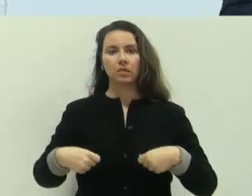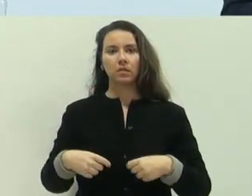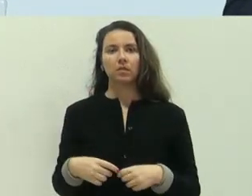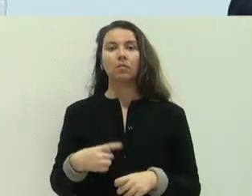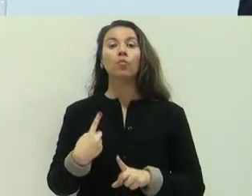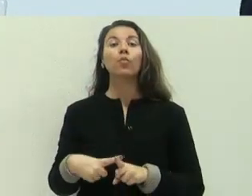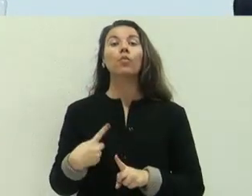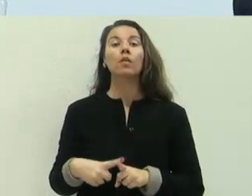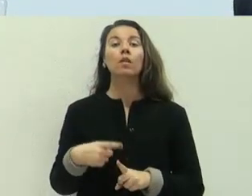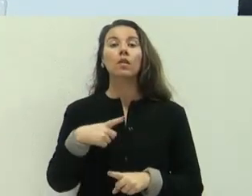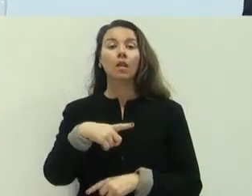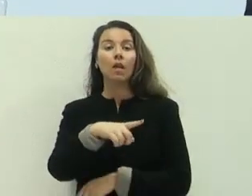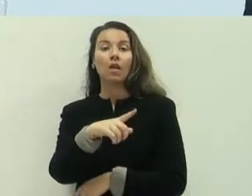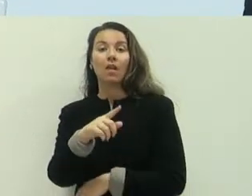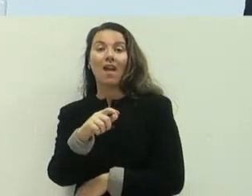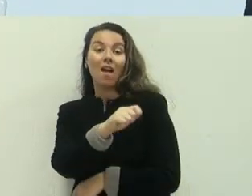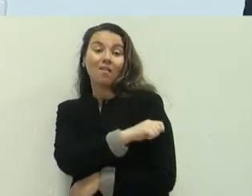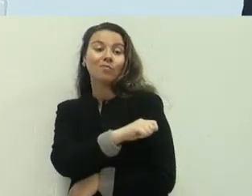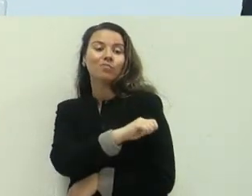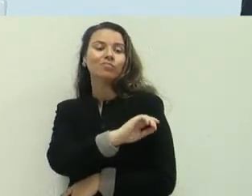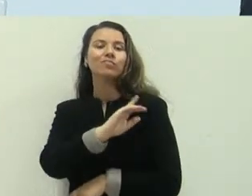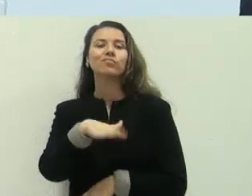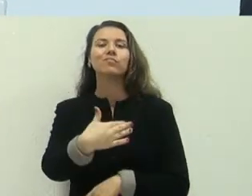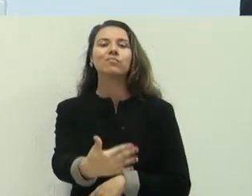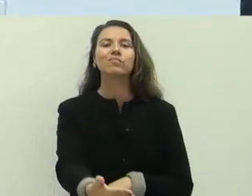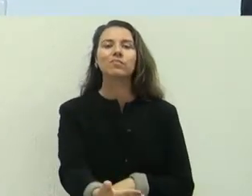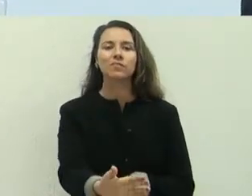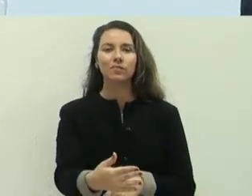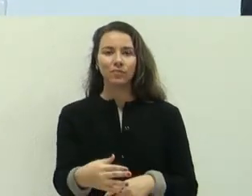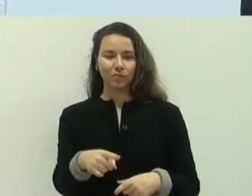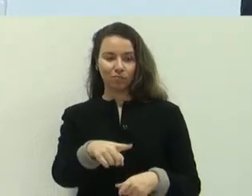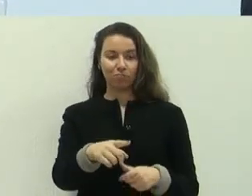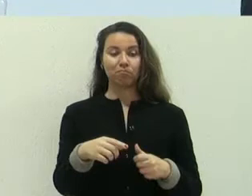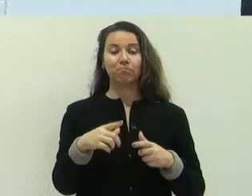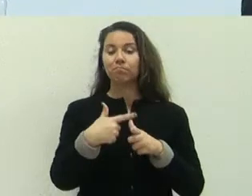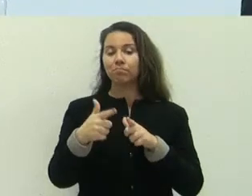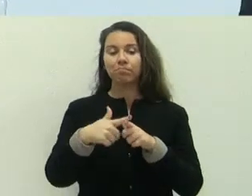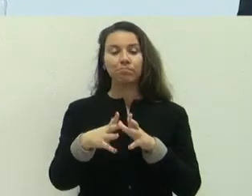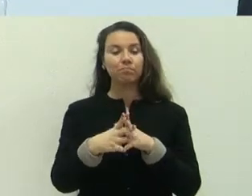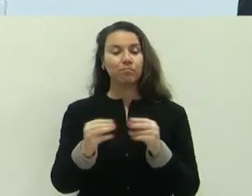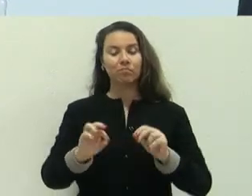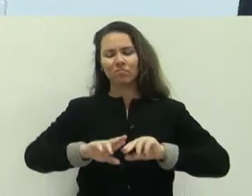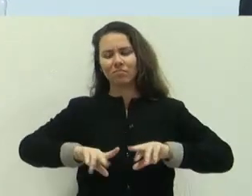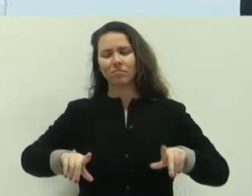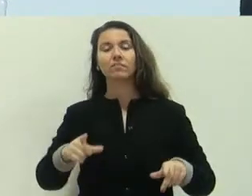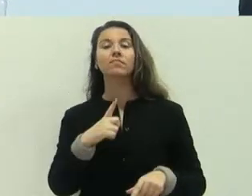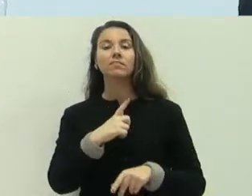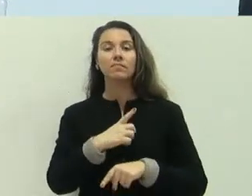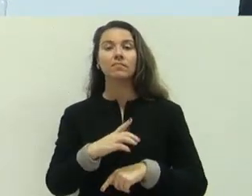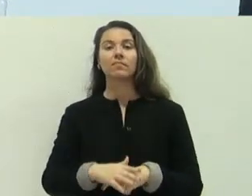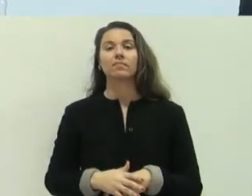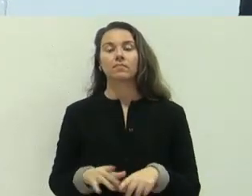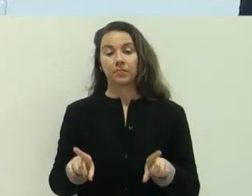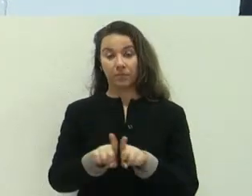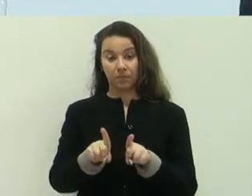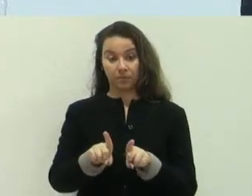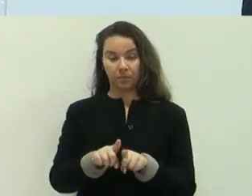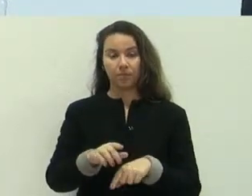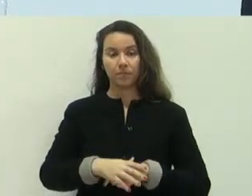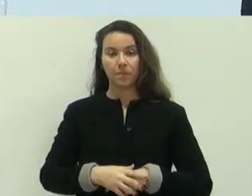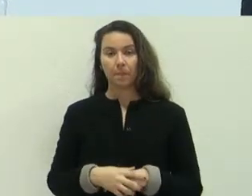conta do aluno, valor aluno resultado para ano que vem, porque nós iremos receber também na questão